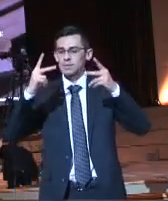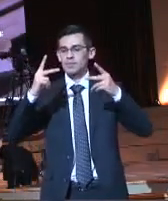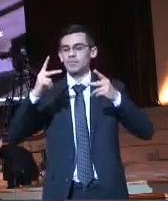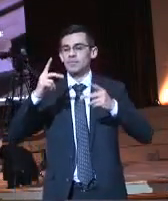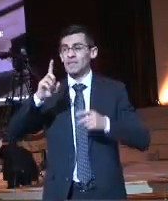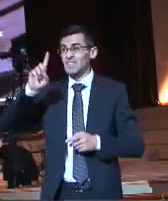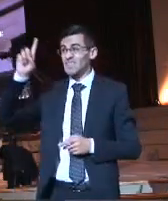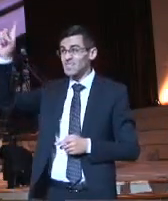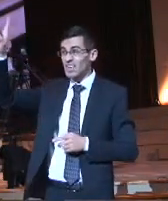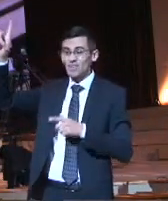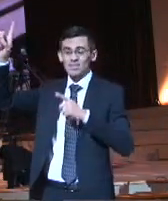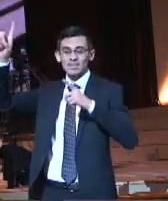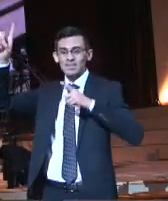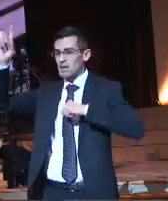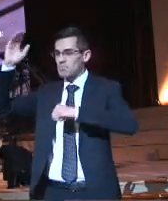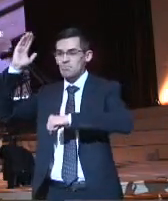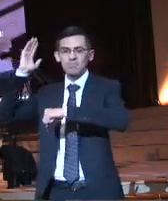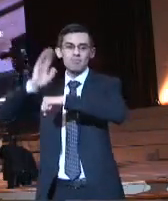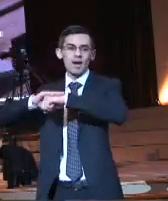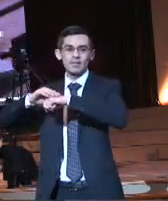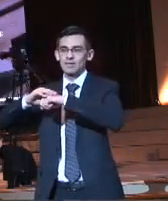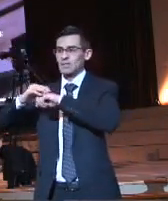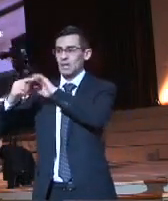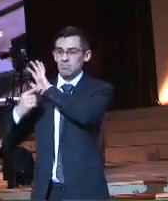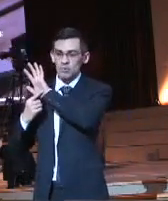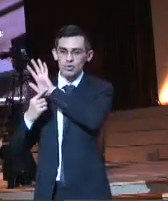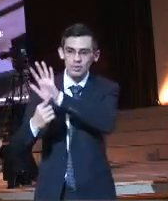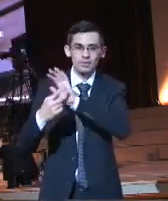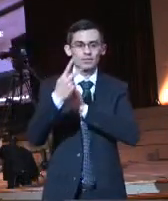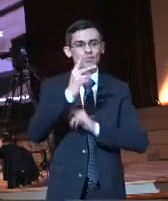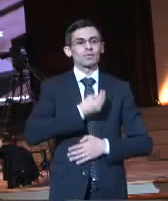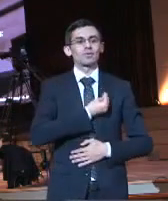Há algo do poder de Deus que Ele quer revelar para você.